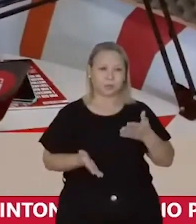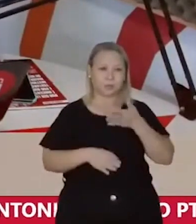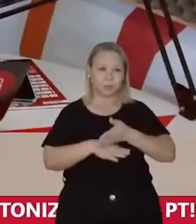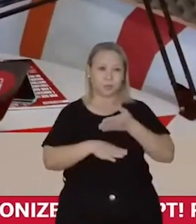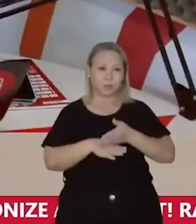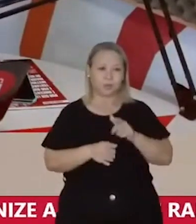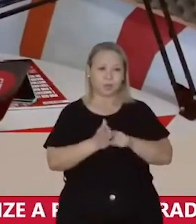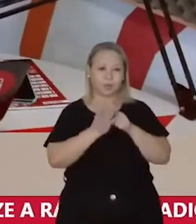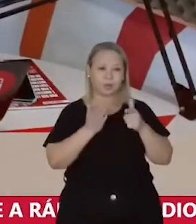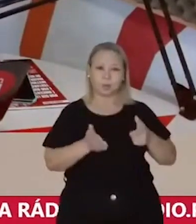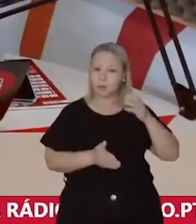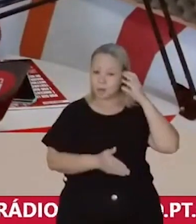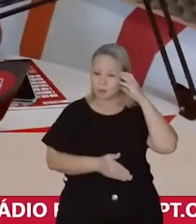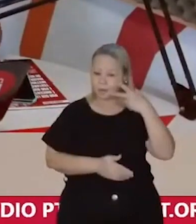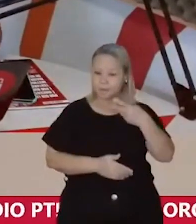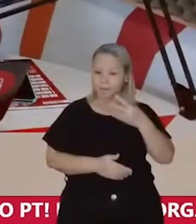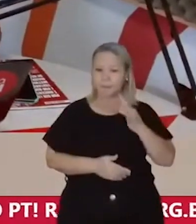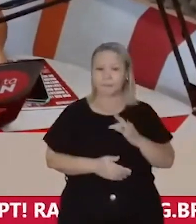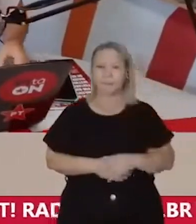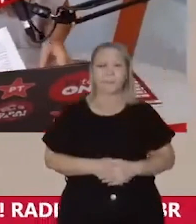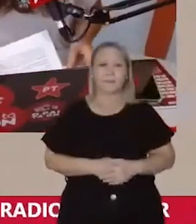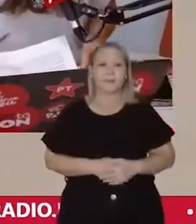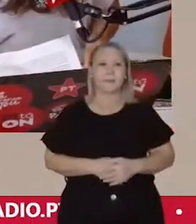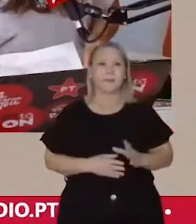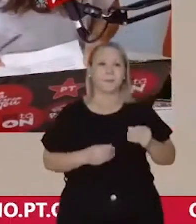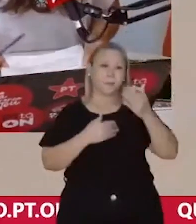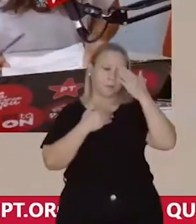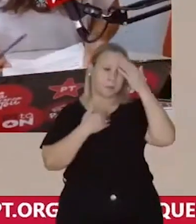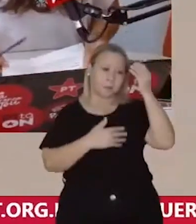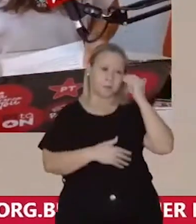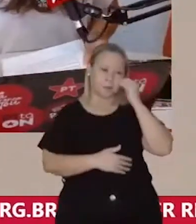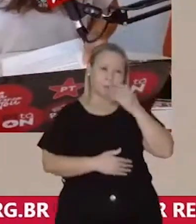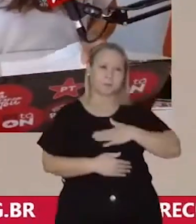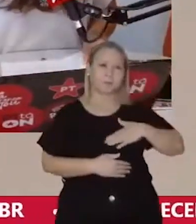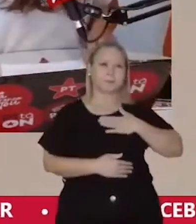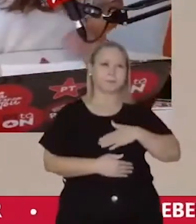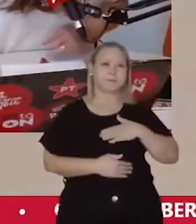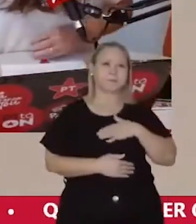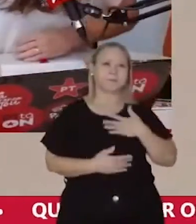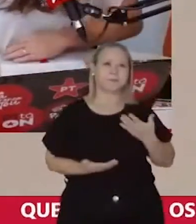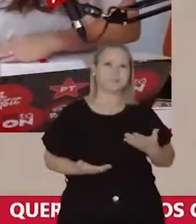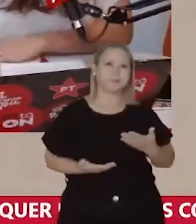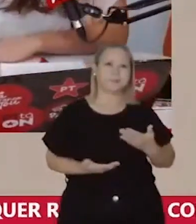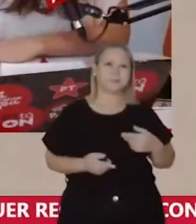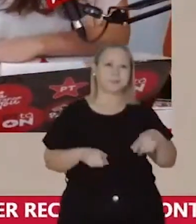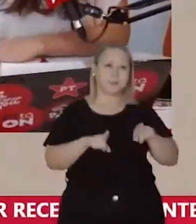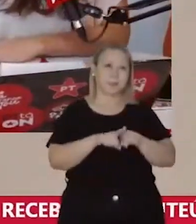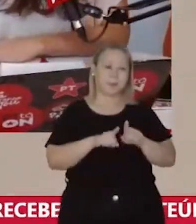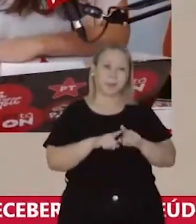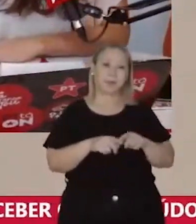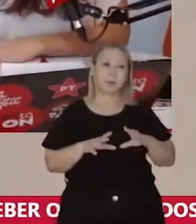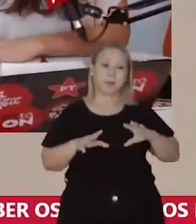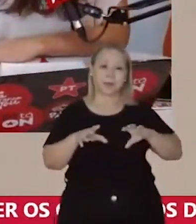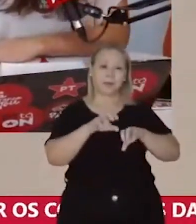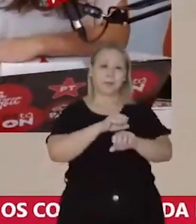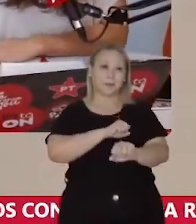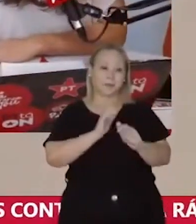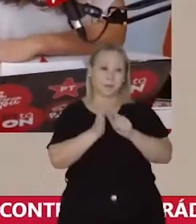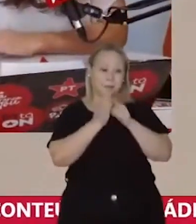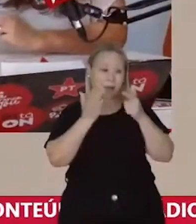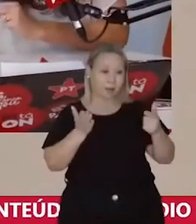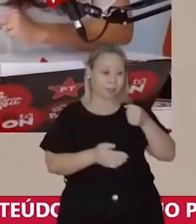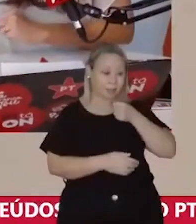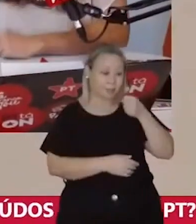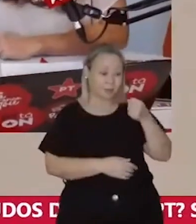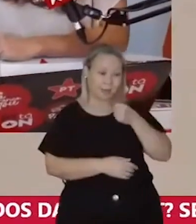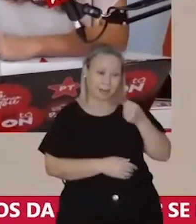Jornal Rádio PT. Muito obrigado, Amanda, é um prazer, até porque eu também sou formado em jornalismo, então podem contar com a gente.